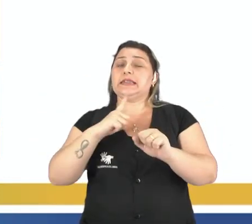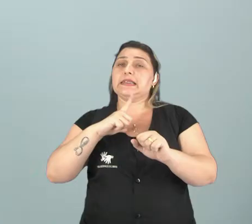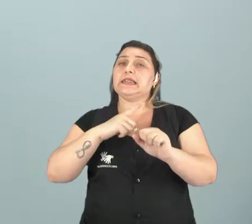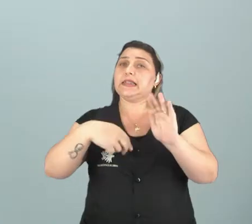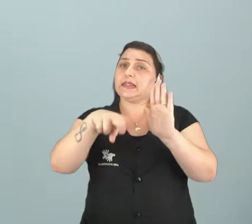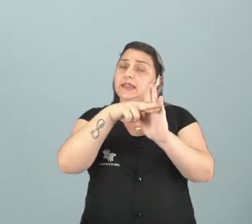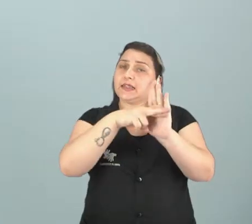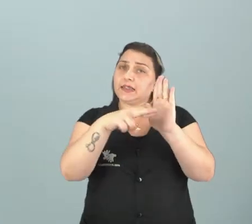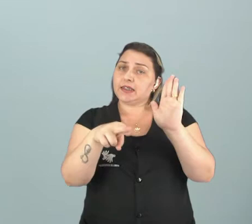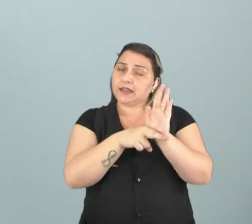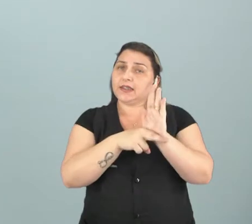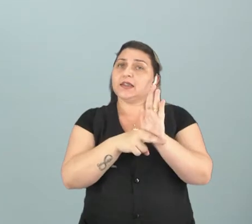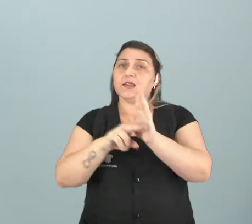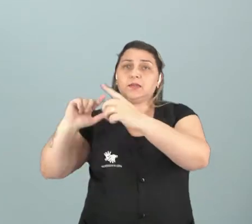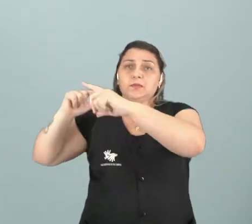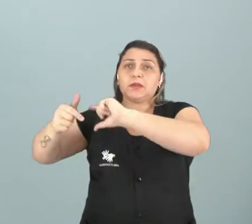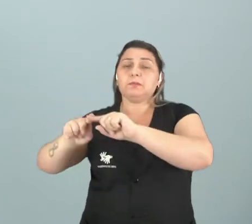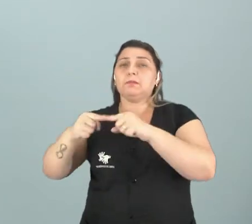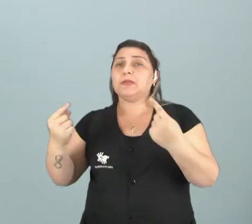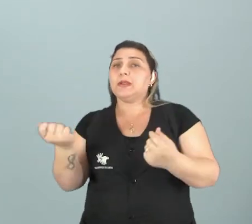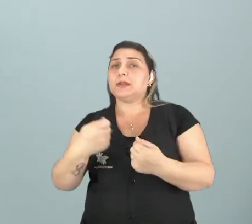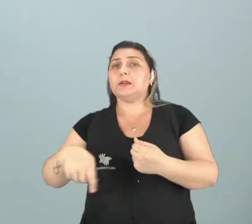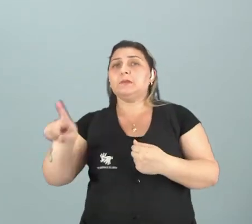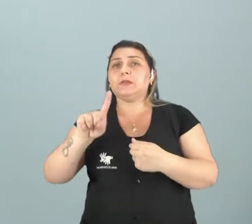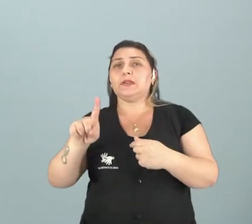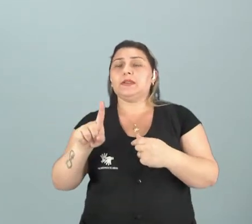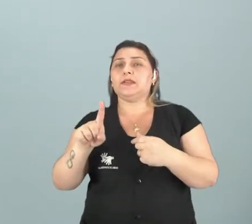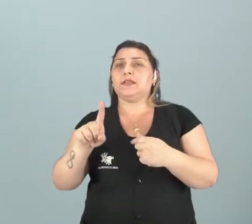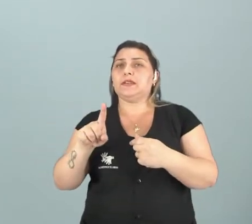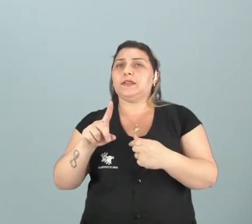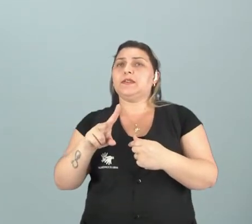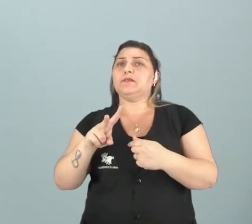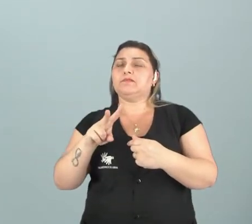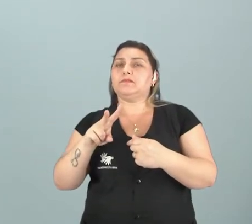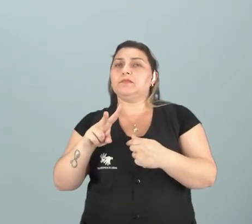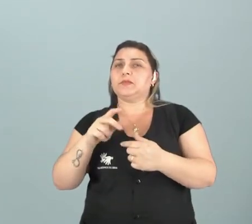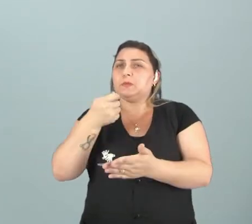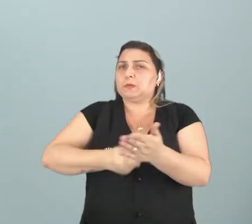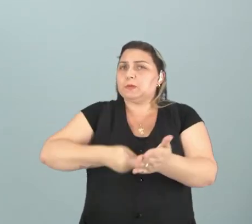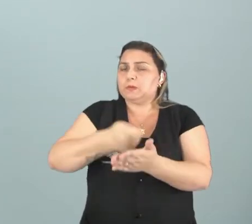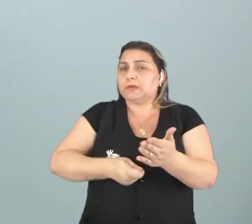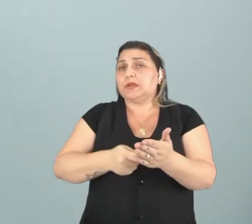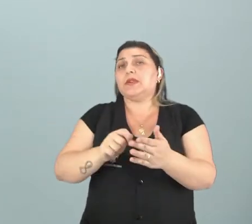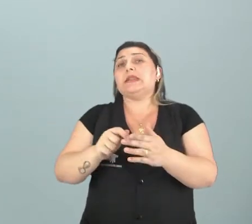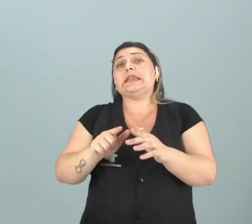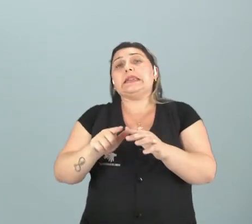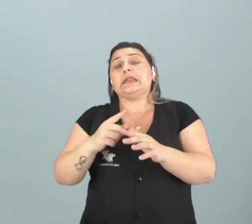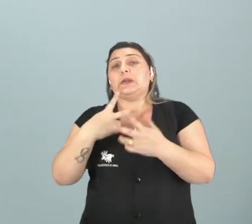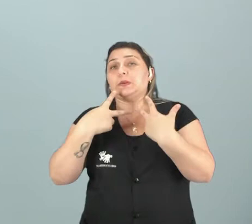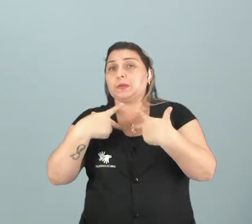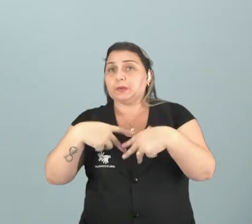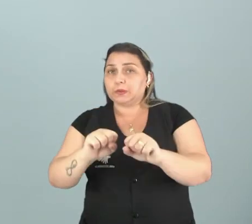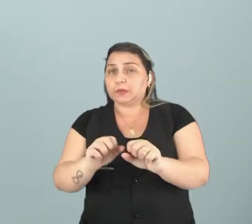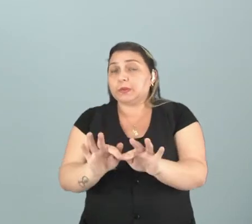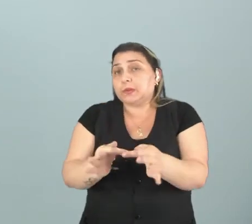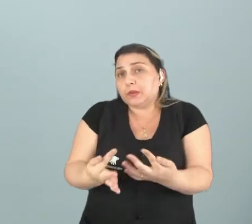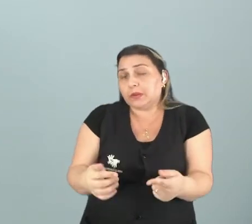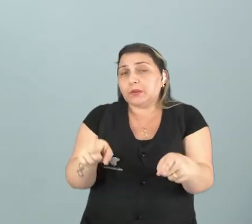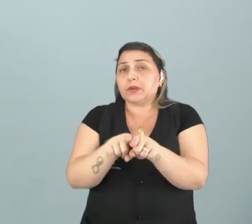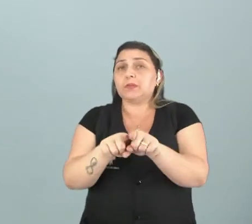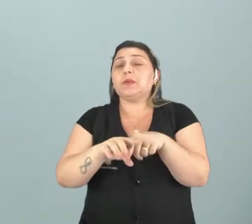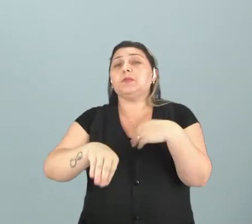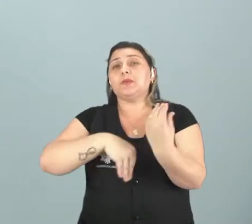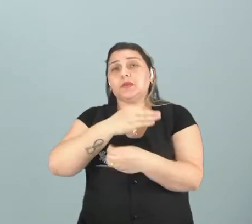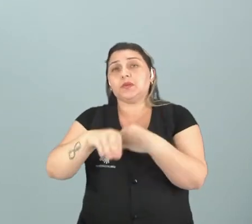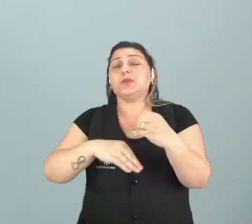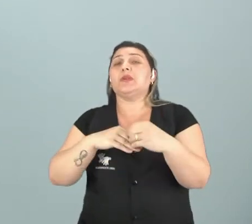padrão, mas ela não precisa vir complexa. Se trata de uma linguagem simples, que muitas vezes pode mesclar também com a